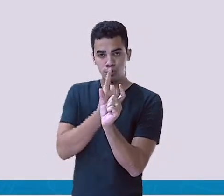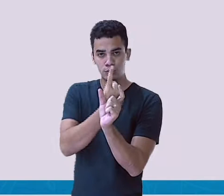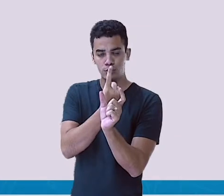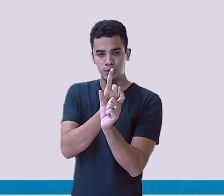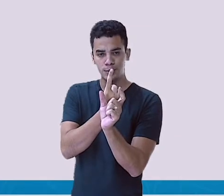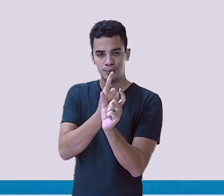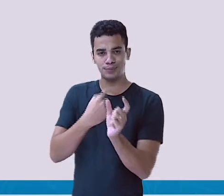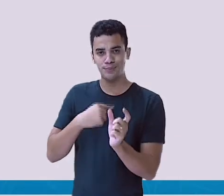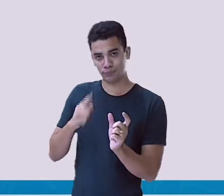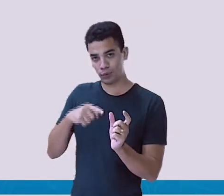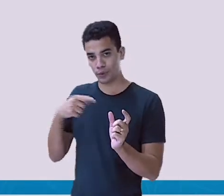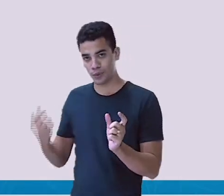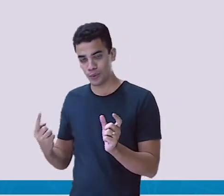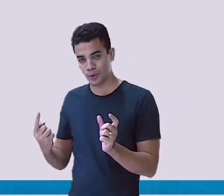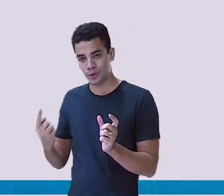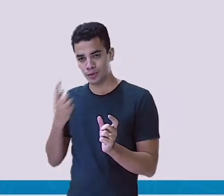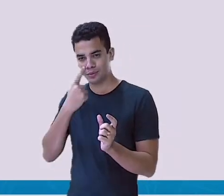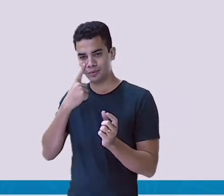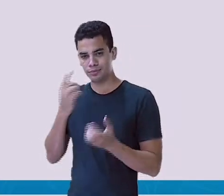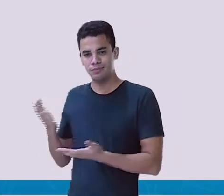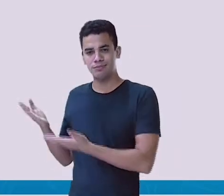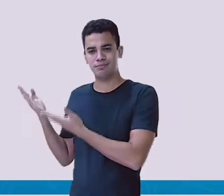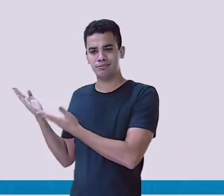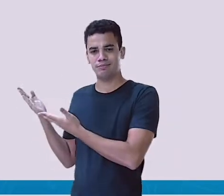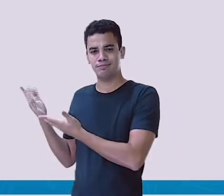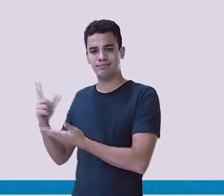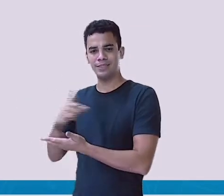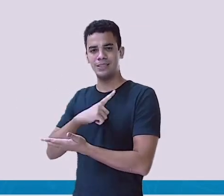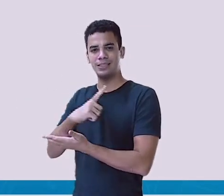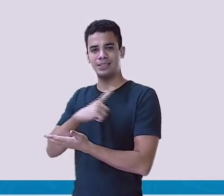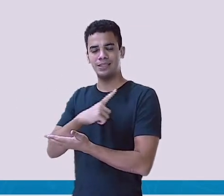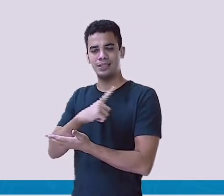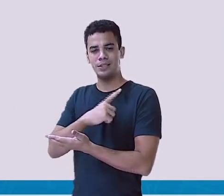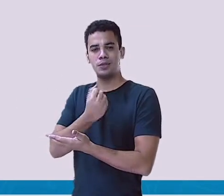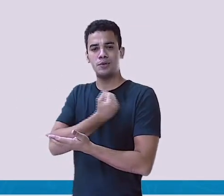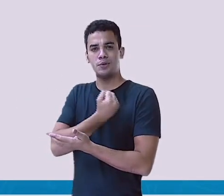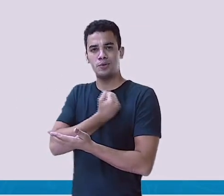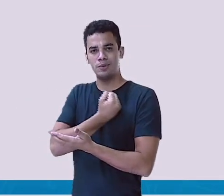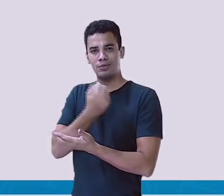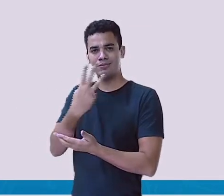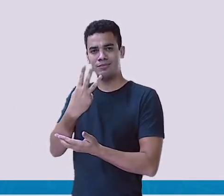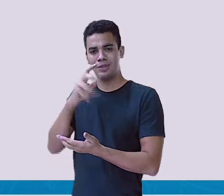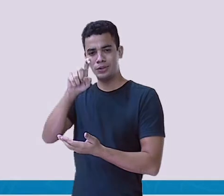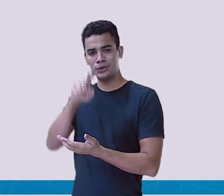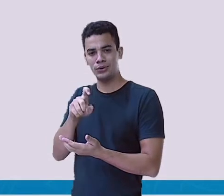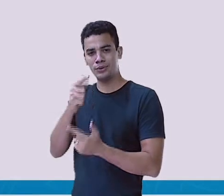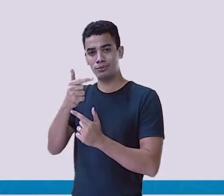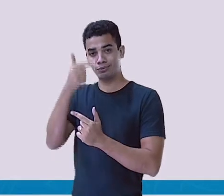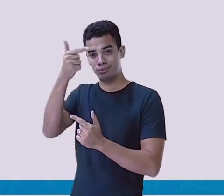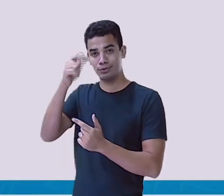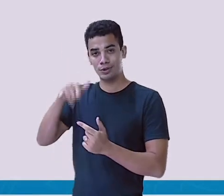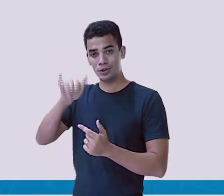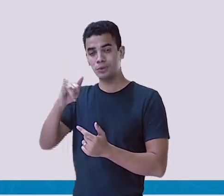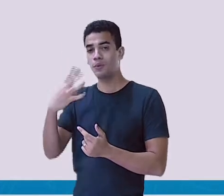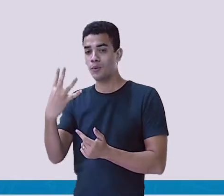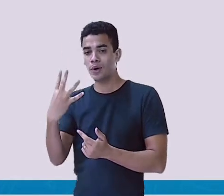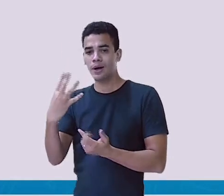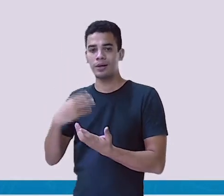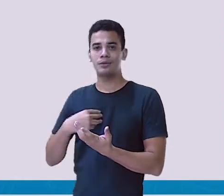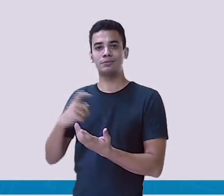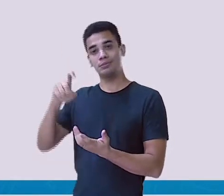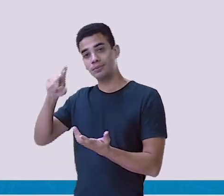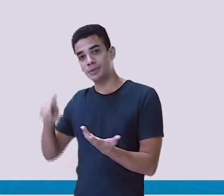um monômio. Se eu tiver apenas a letra igual eu tenho aqui, x é um monômio. Por quê?